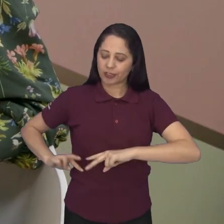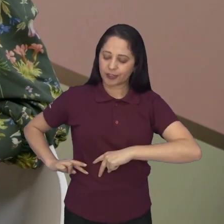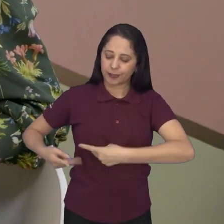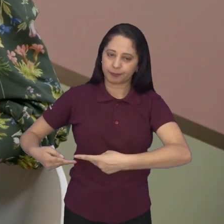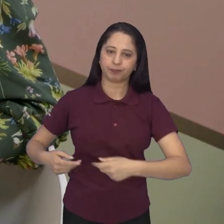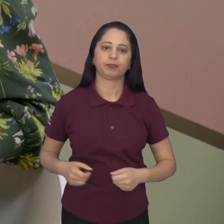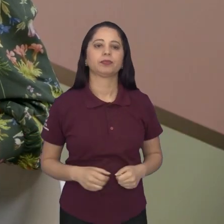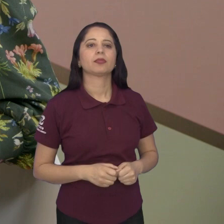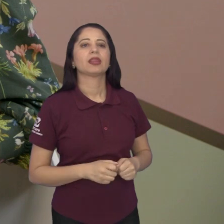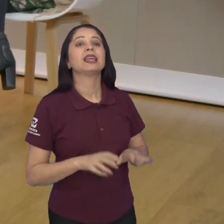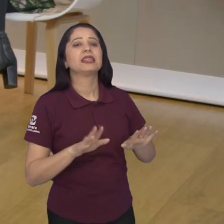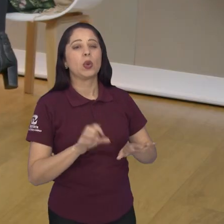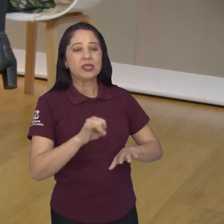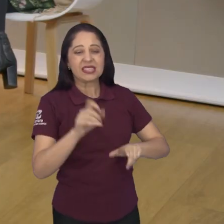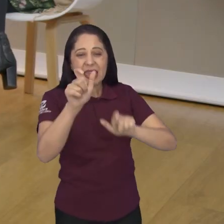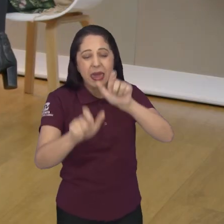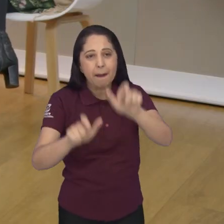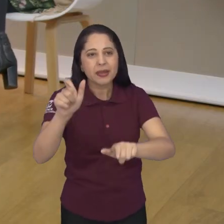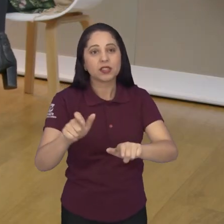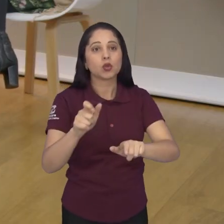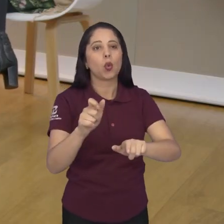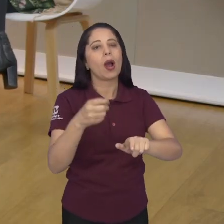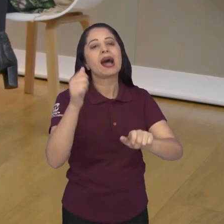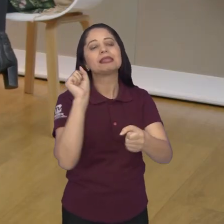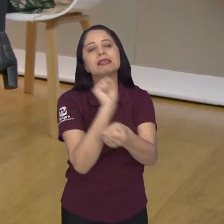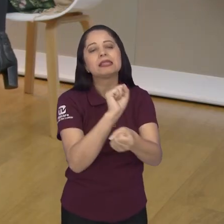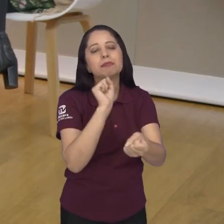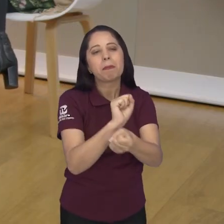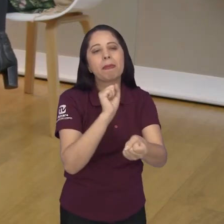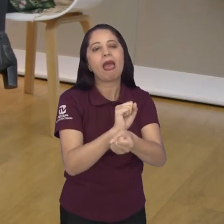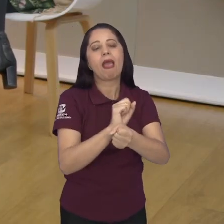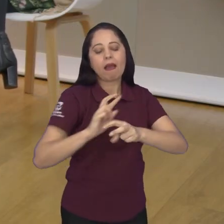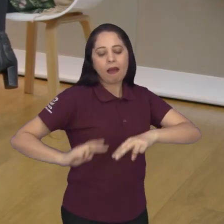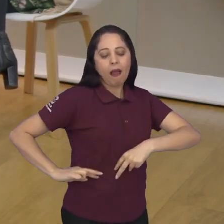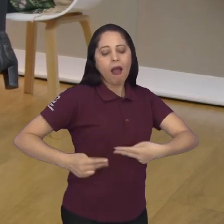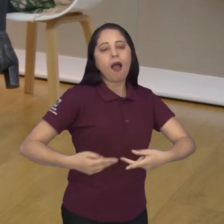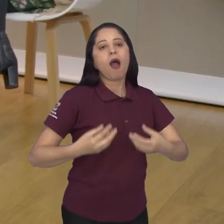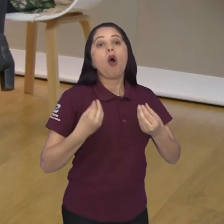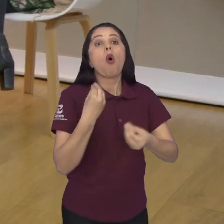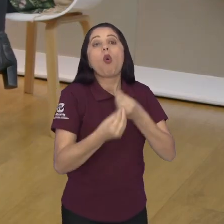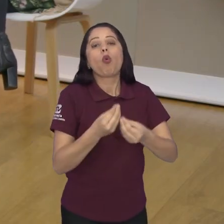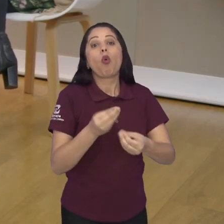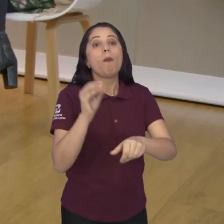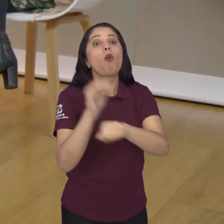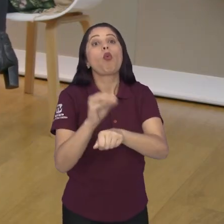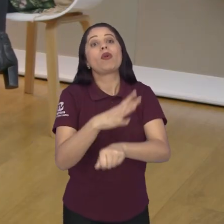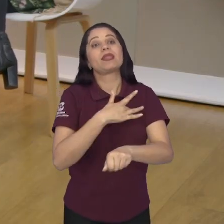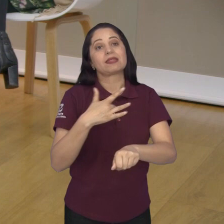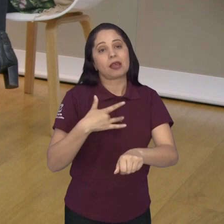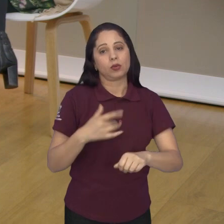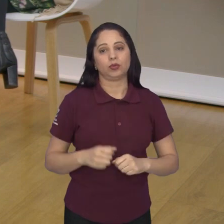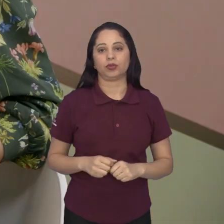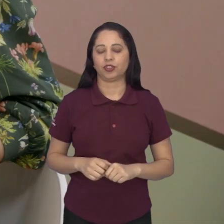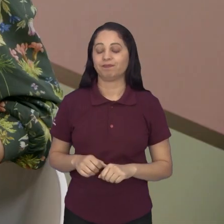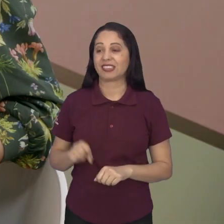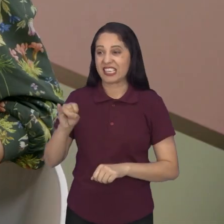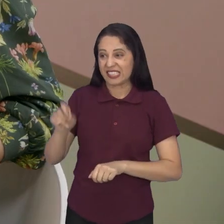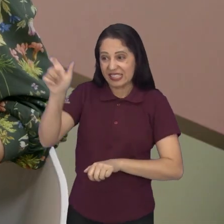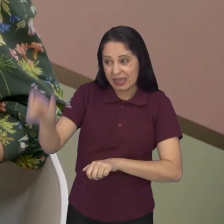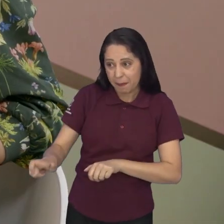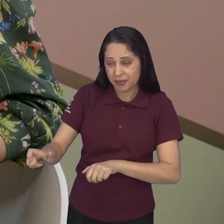contemplado com transplante hepático. E quais os cuidados que o paciente que aguarda o transplante deve ter? Olha, esse paciente que aguarda o transplante é um